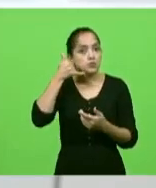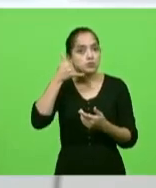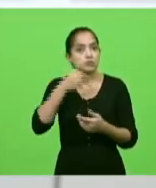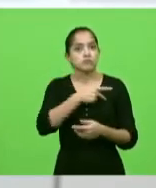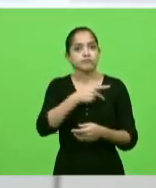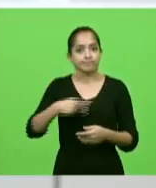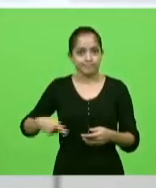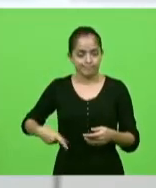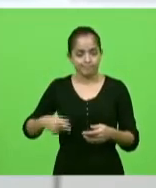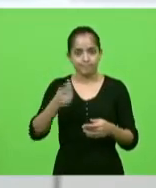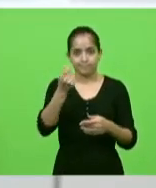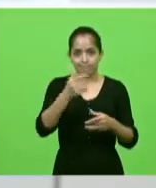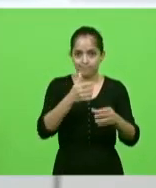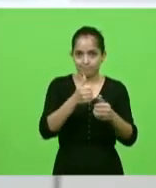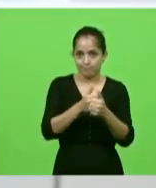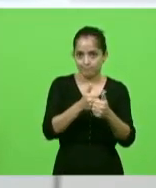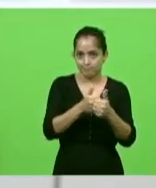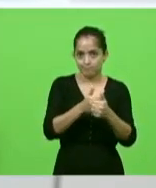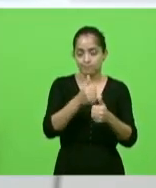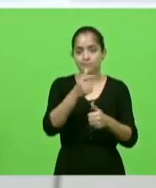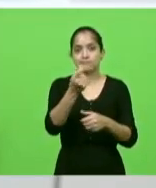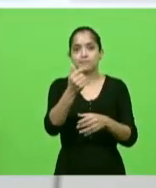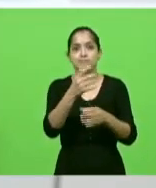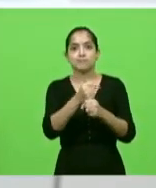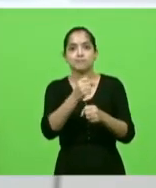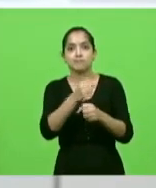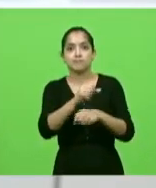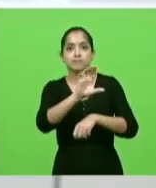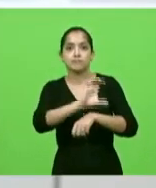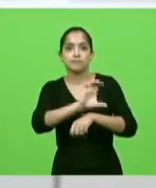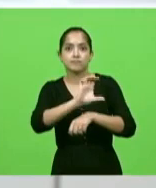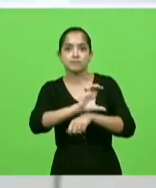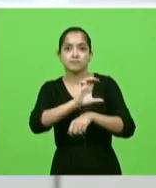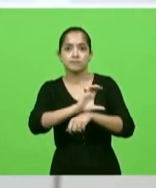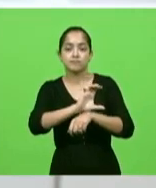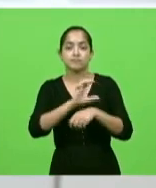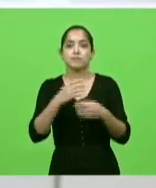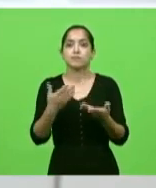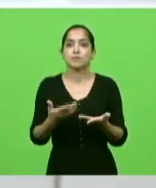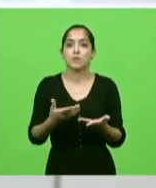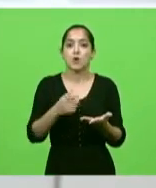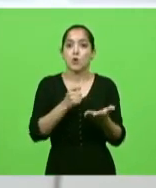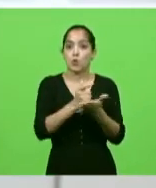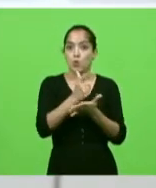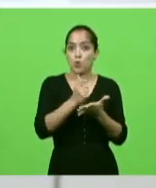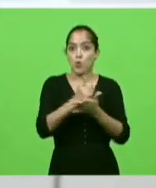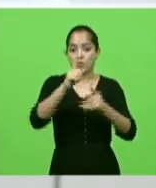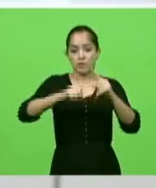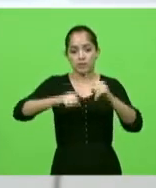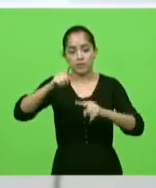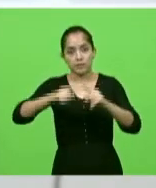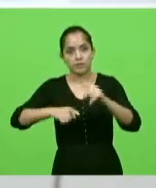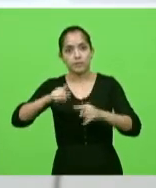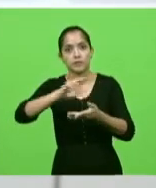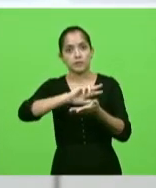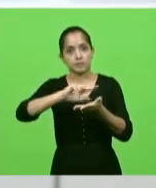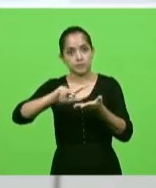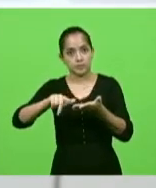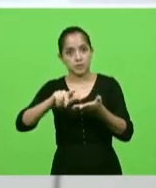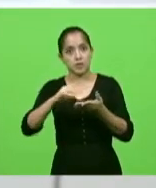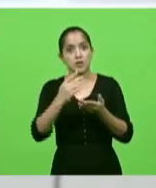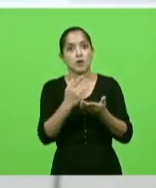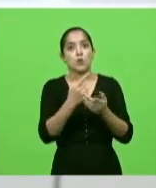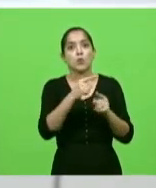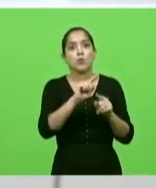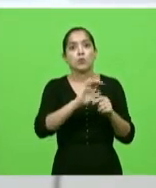presidente do Tribunal de Contas do Estado sobre a possibilidade de se efetuar compras de equipamentos de combate na cor vídeo